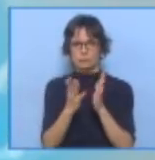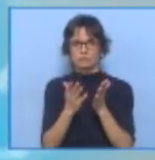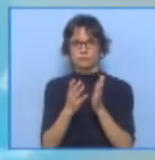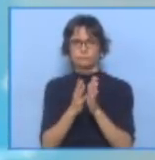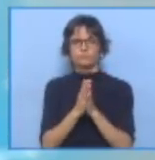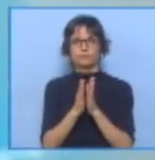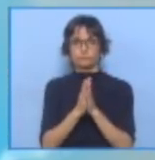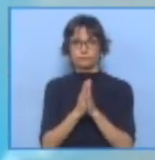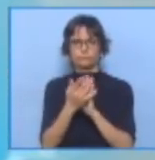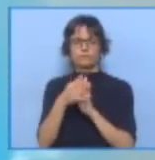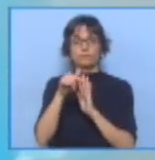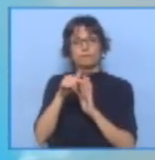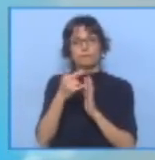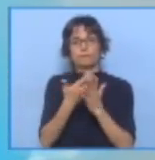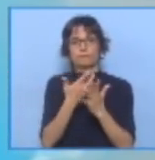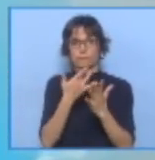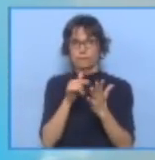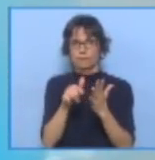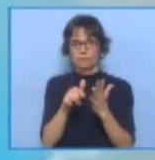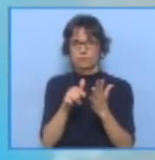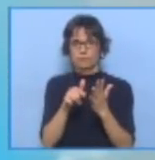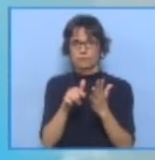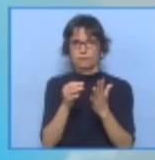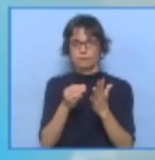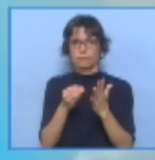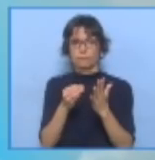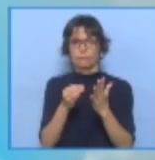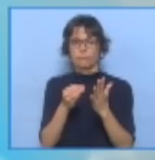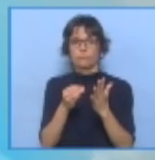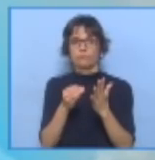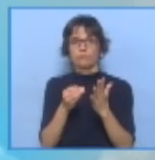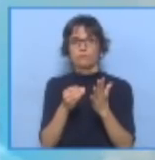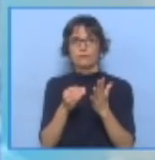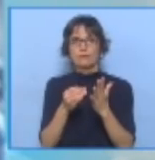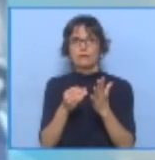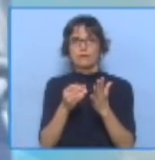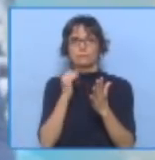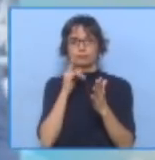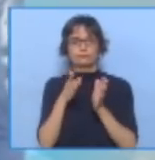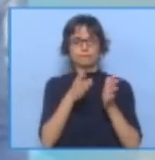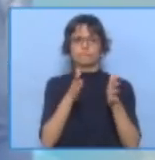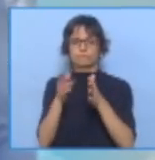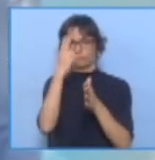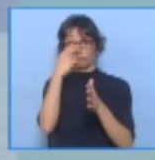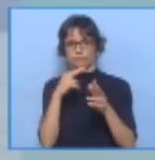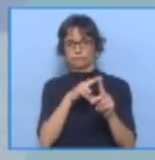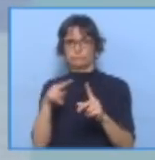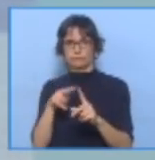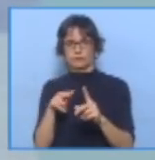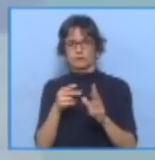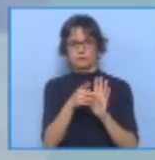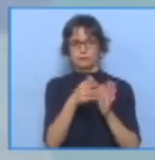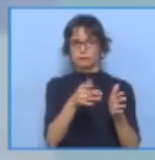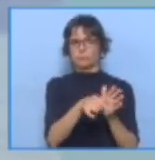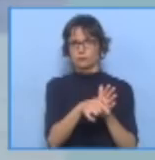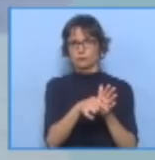este episódio tem, eu diria, dois enquadramentos históricos. Um é, de